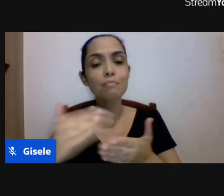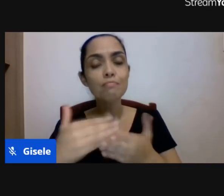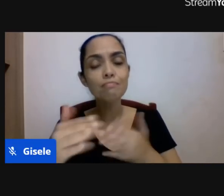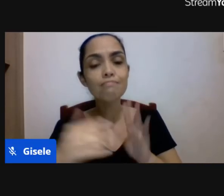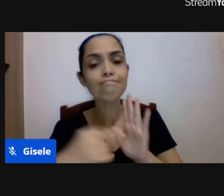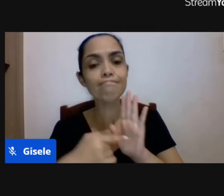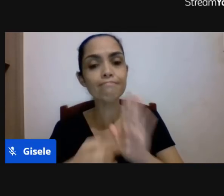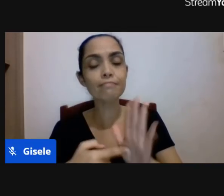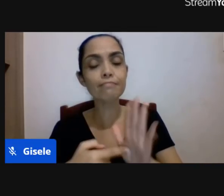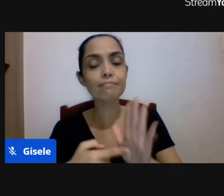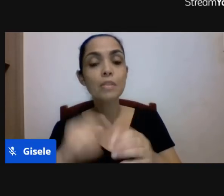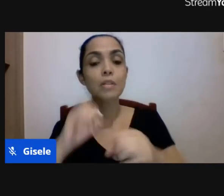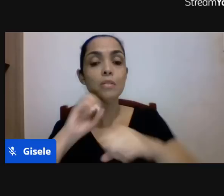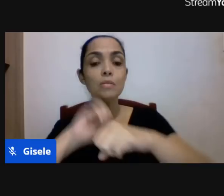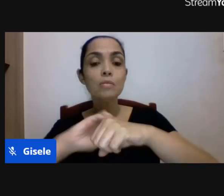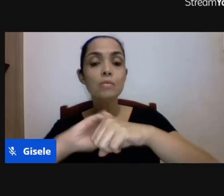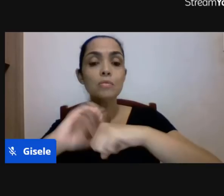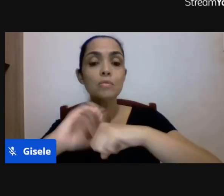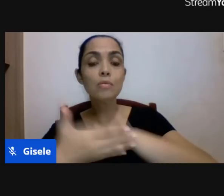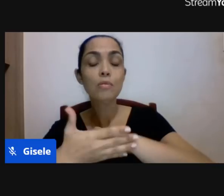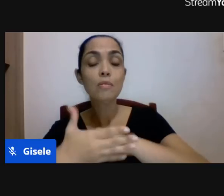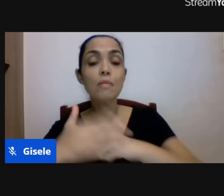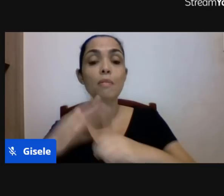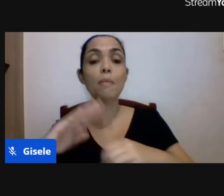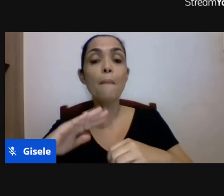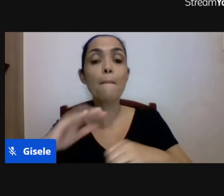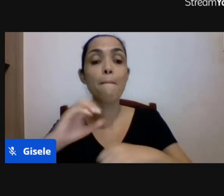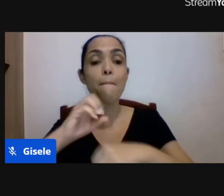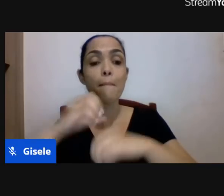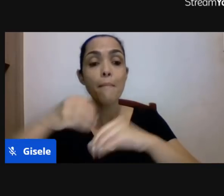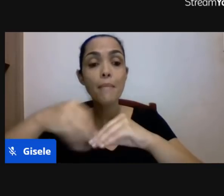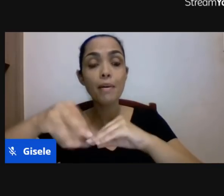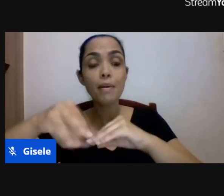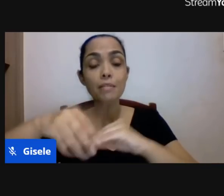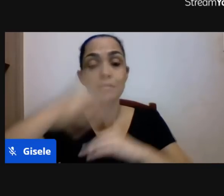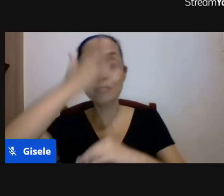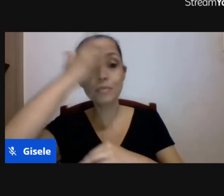Covid-19, elas são mais transmissíveis. Então, a gente